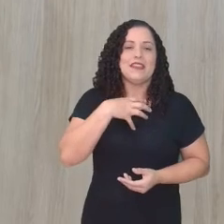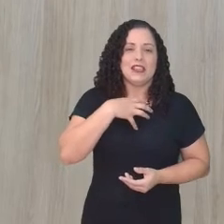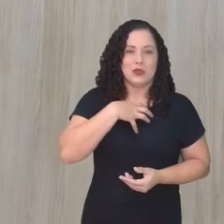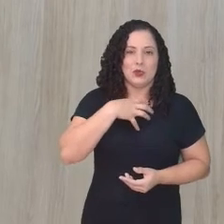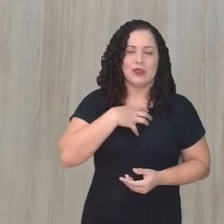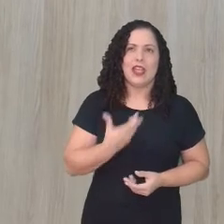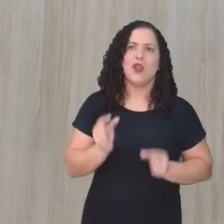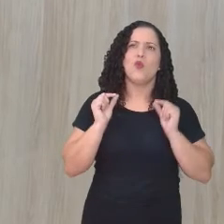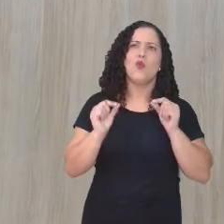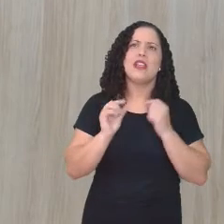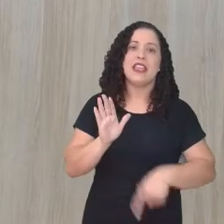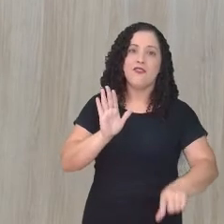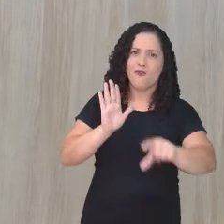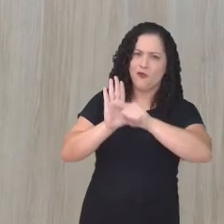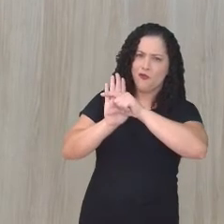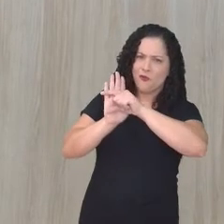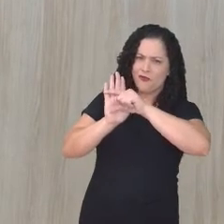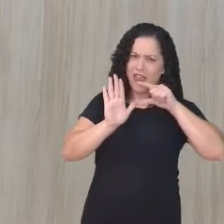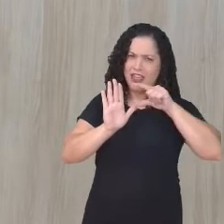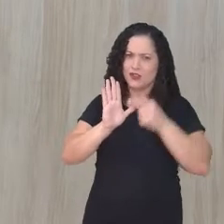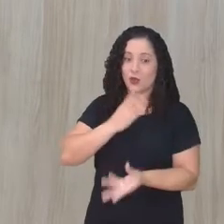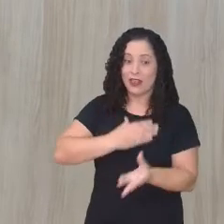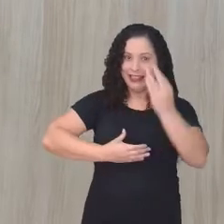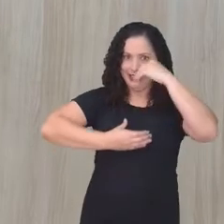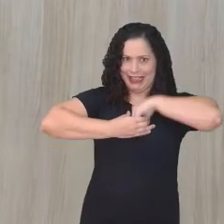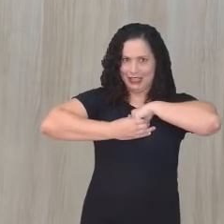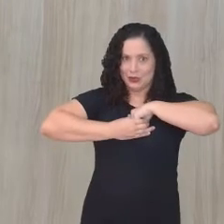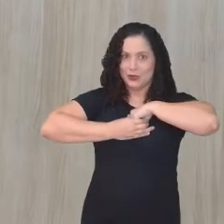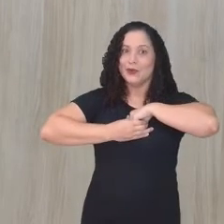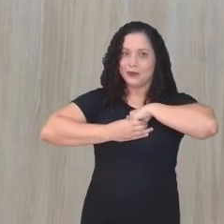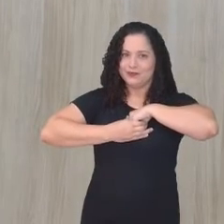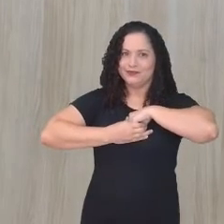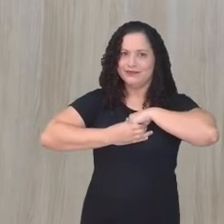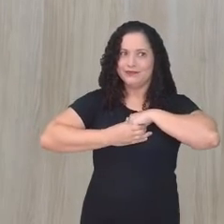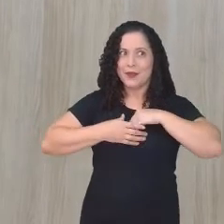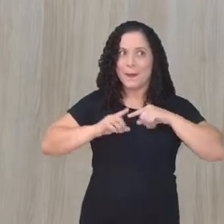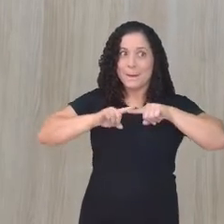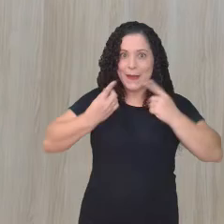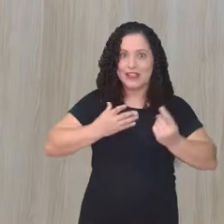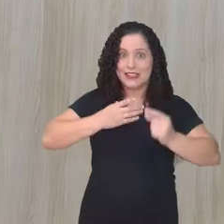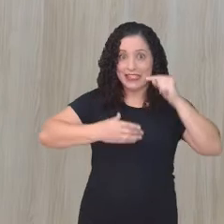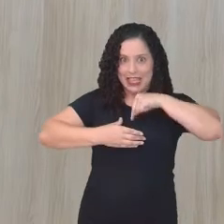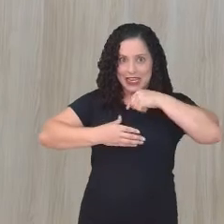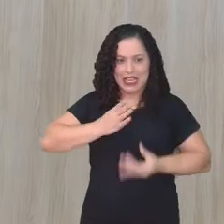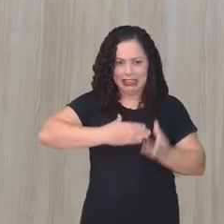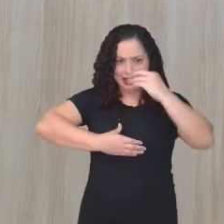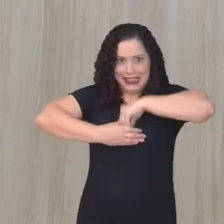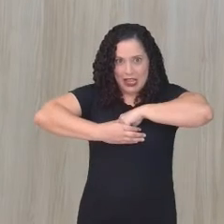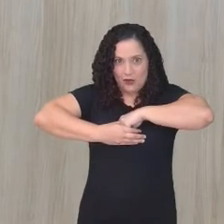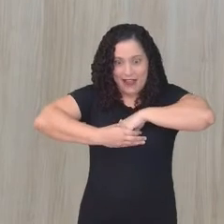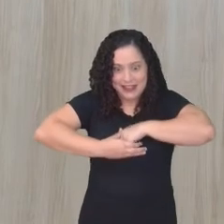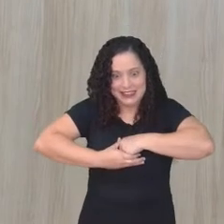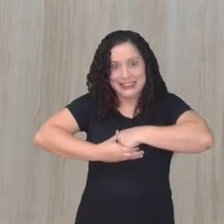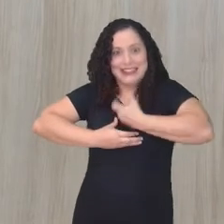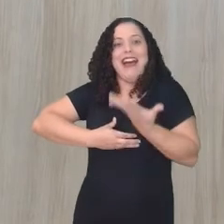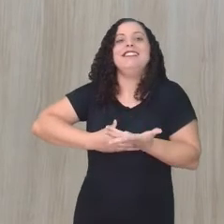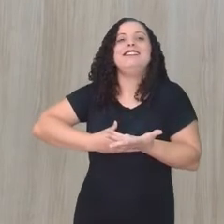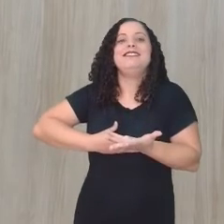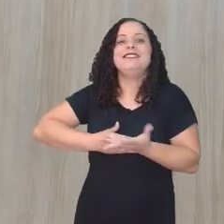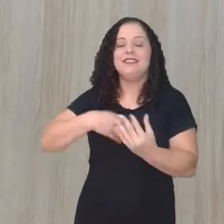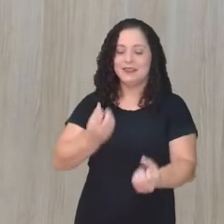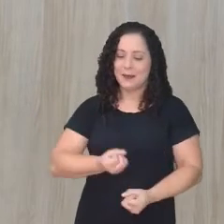verso está cá dentro, não é? Está aqui, em algum momento ele vai sair, não é? Porque a